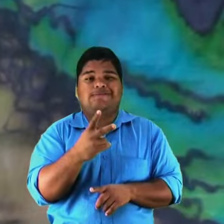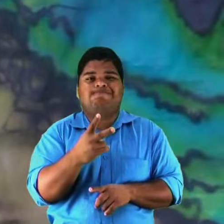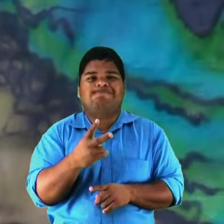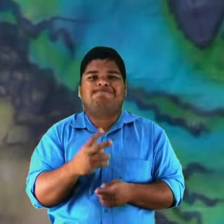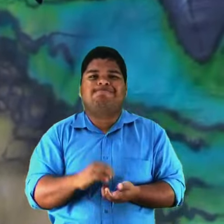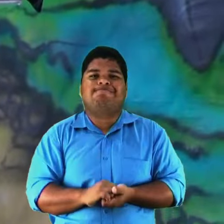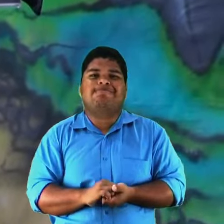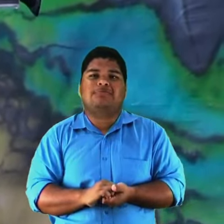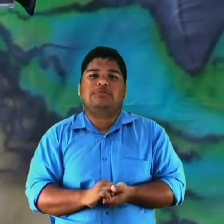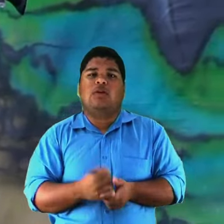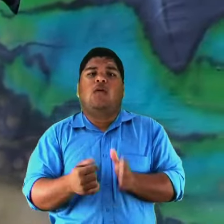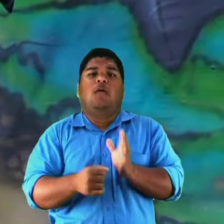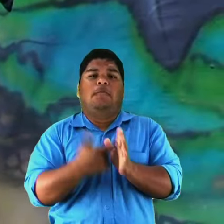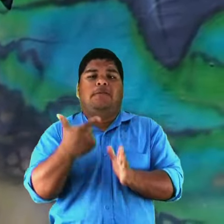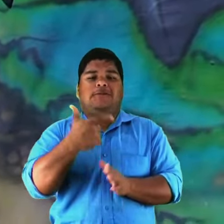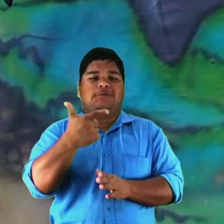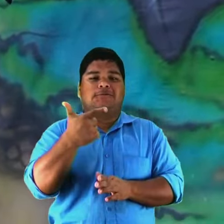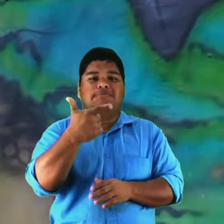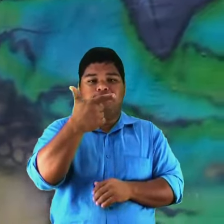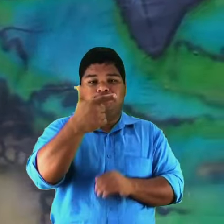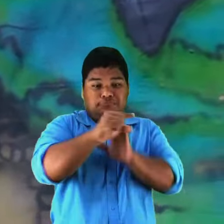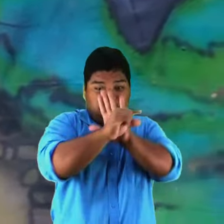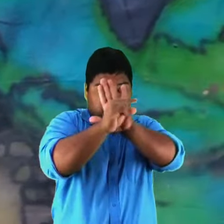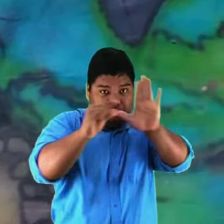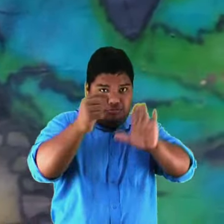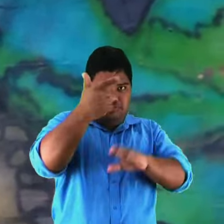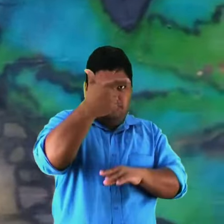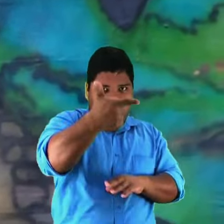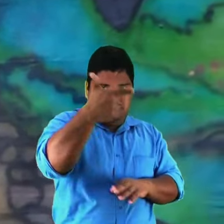No verso 22.